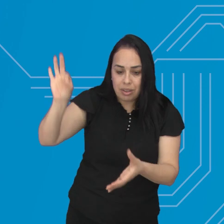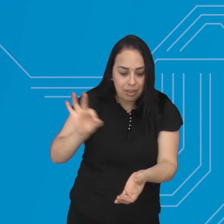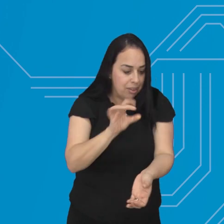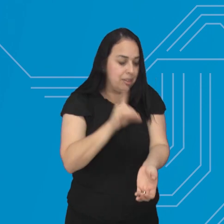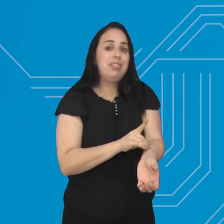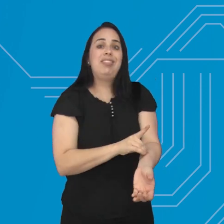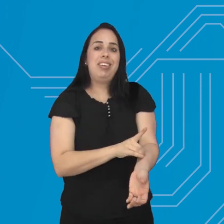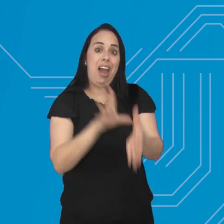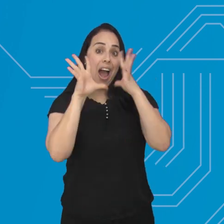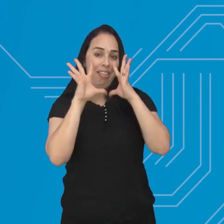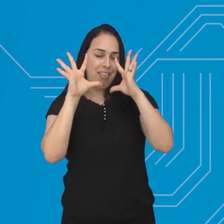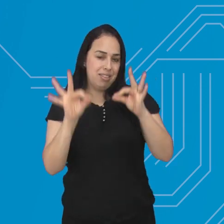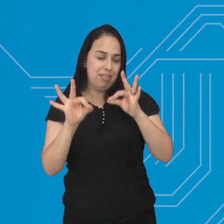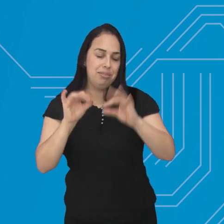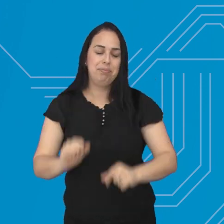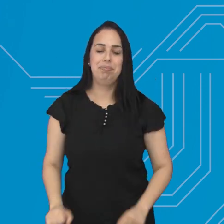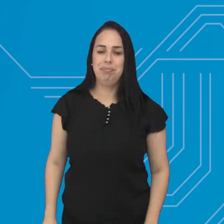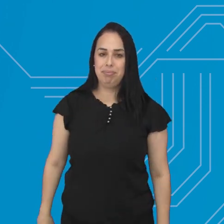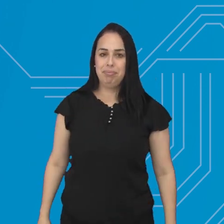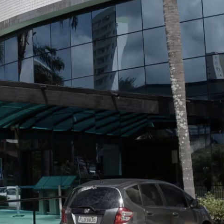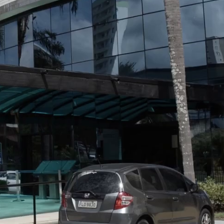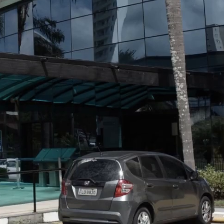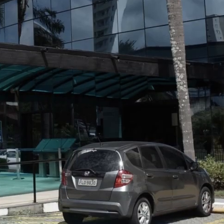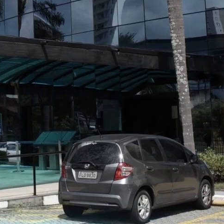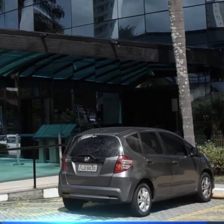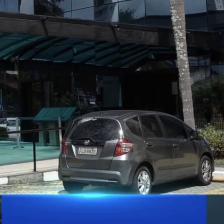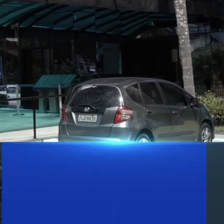causa dengue. É alerta, hein? Daqui a pouquinho.